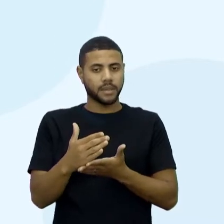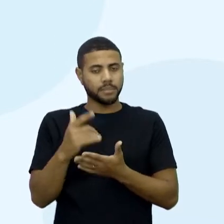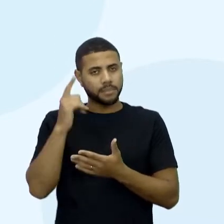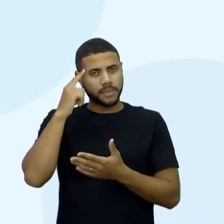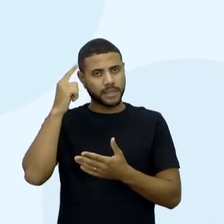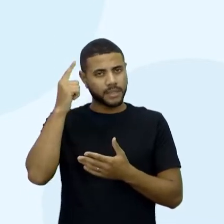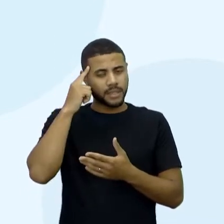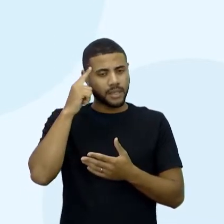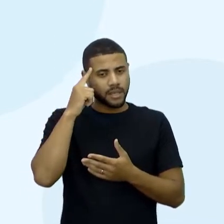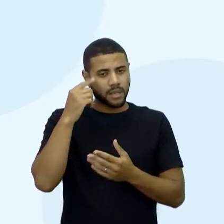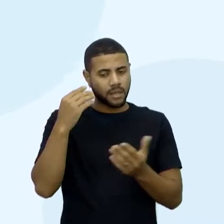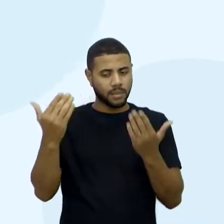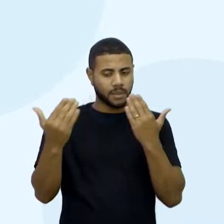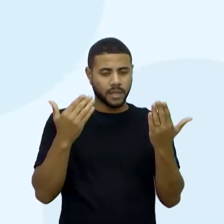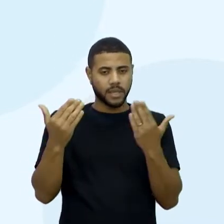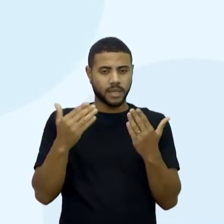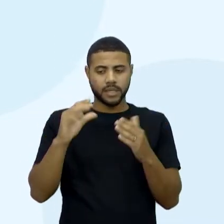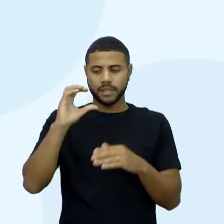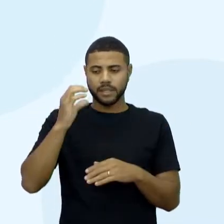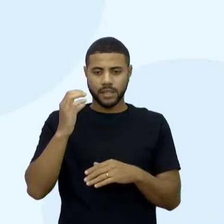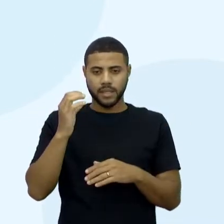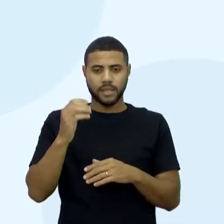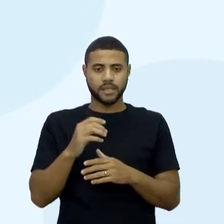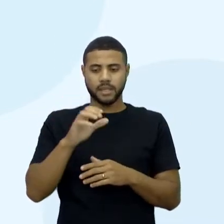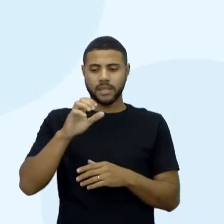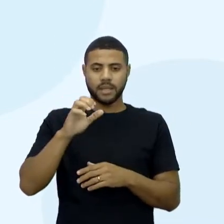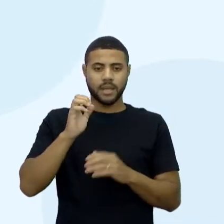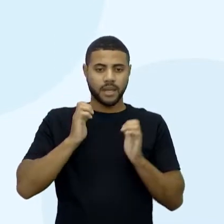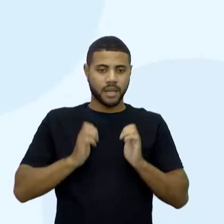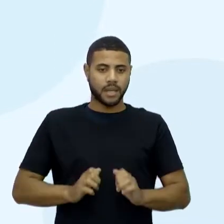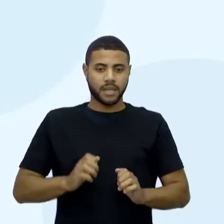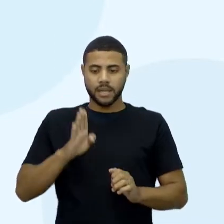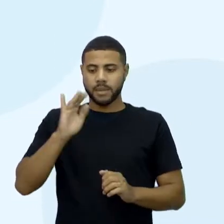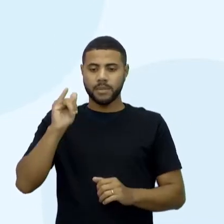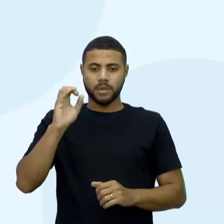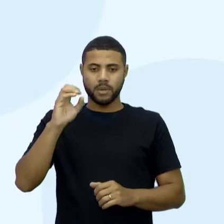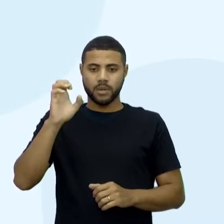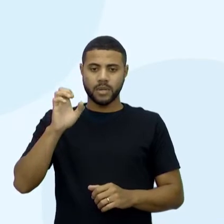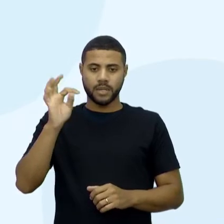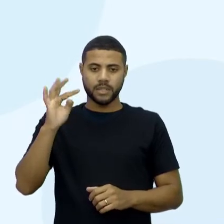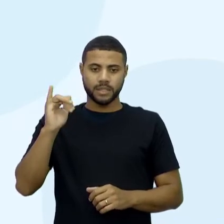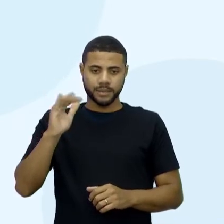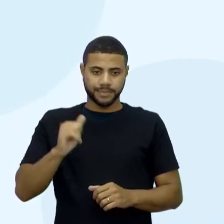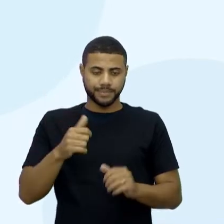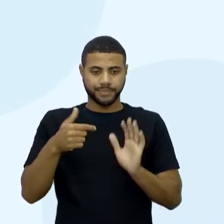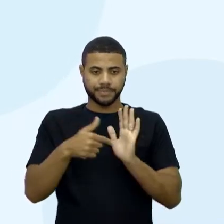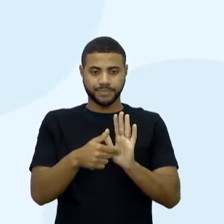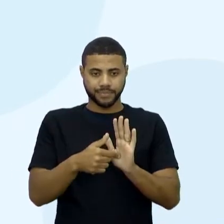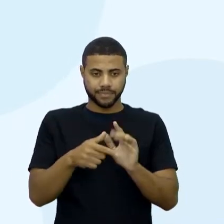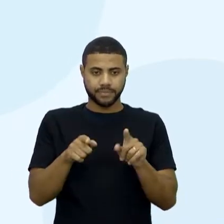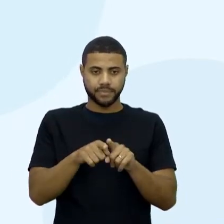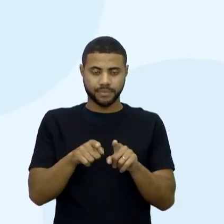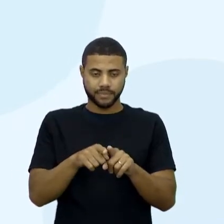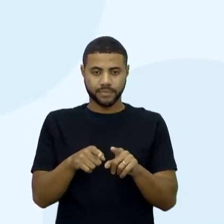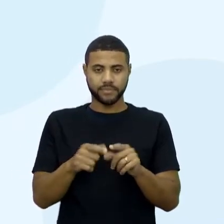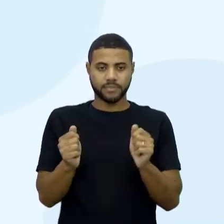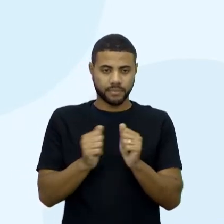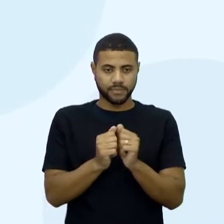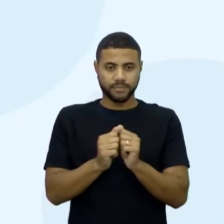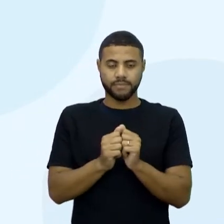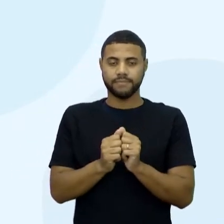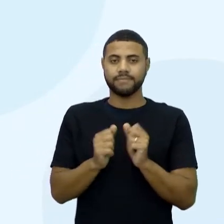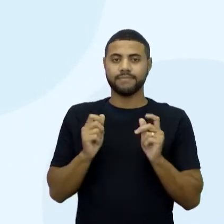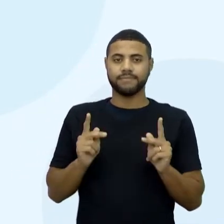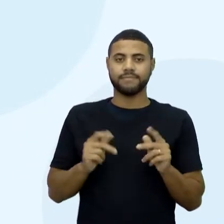sobre a relação entre ciência, ética e bioética. Então, a partir daqui, cito a declaração. Vejamos aí juntas e